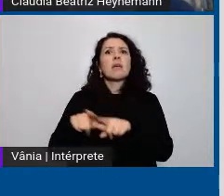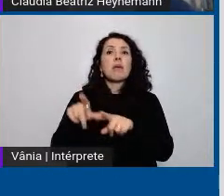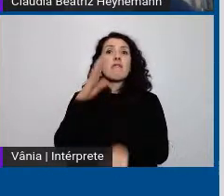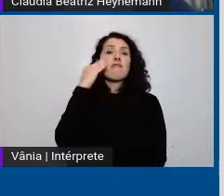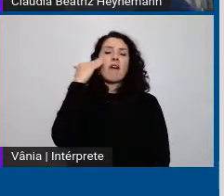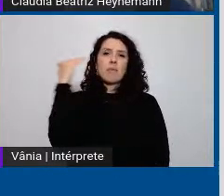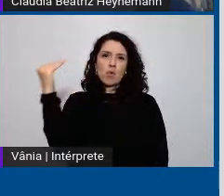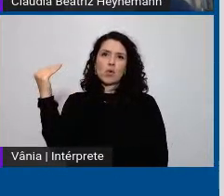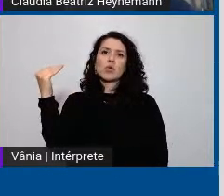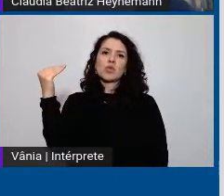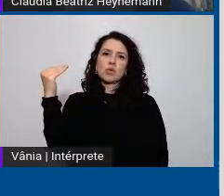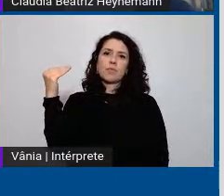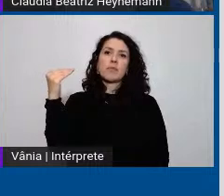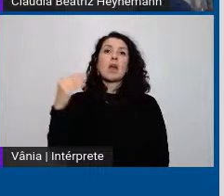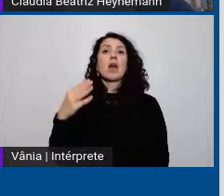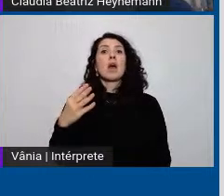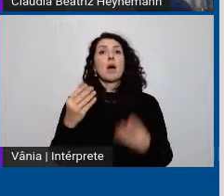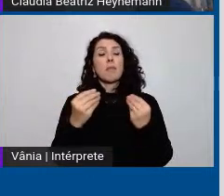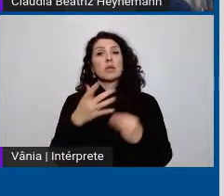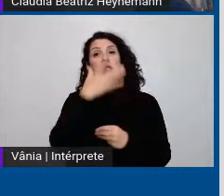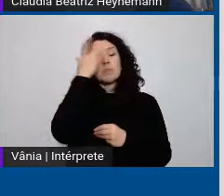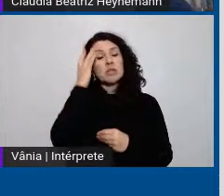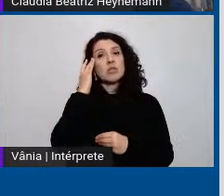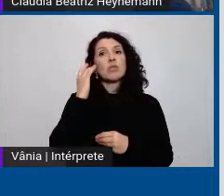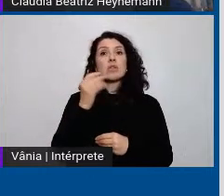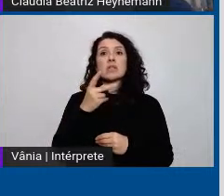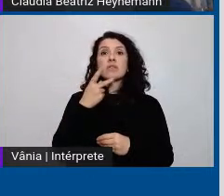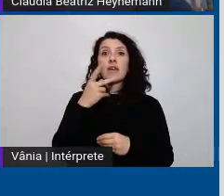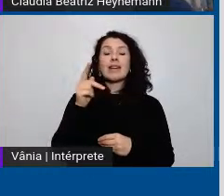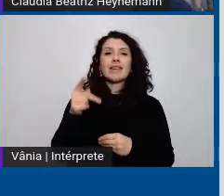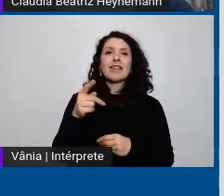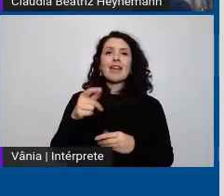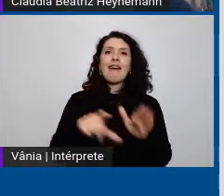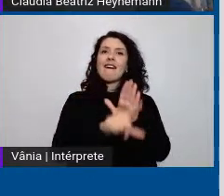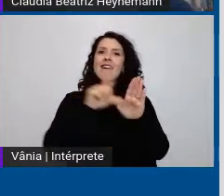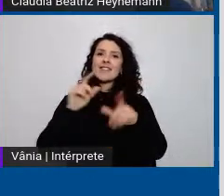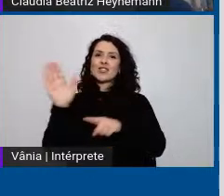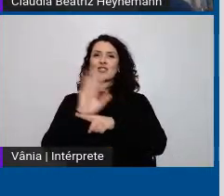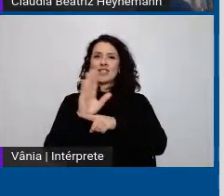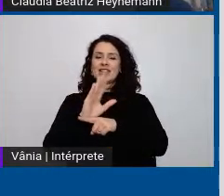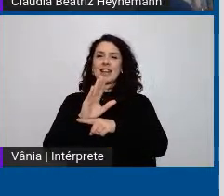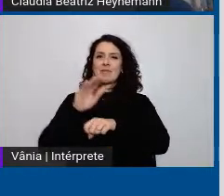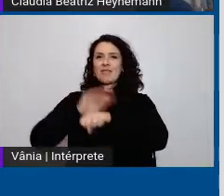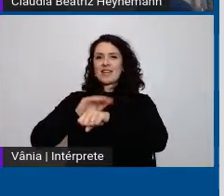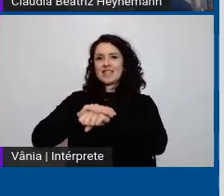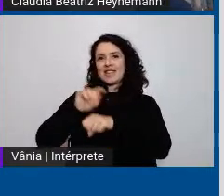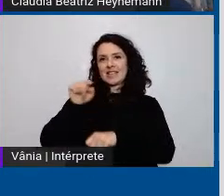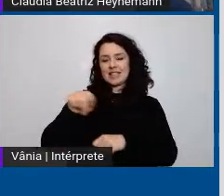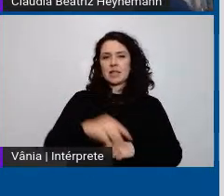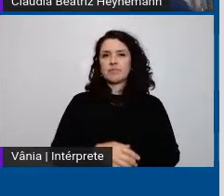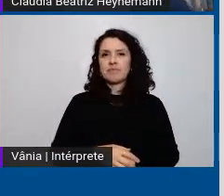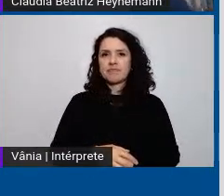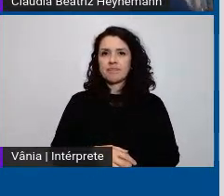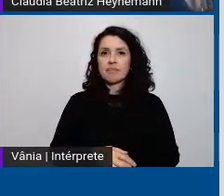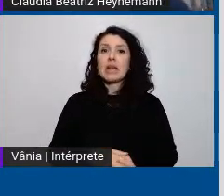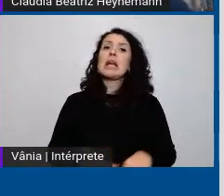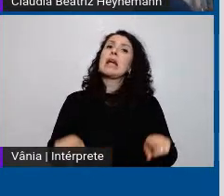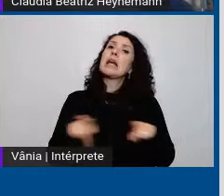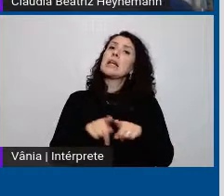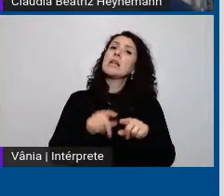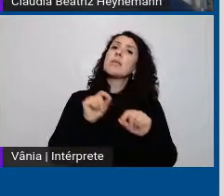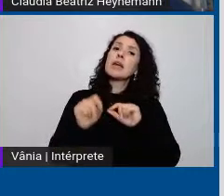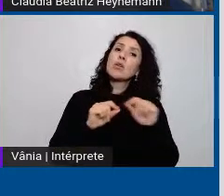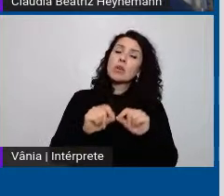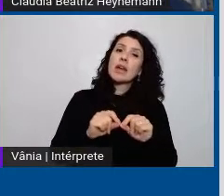É para muitos um dispositivo que prenuncia o cinema. Sobressai também a referência às vistas coloridas,